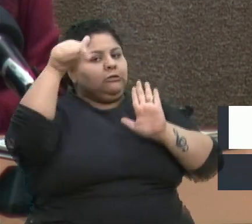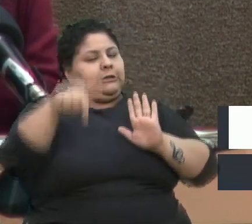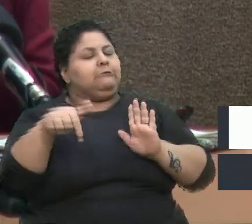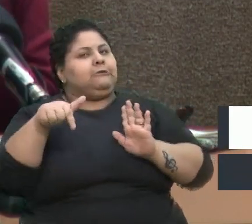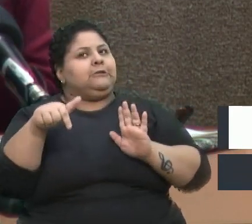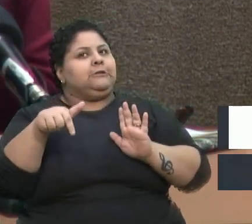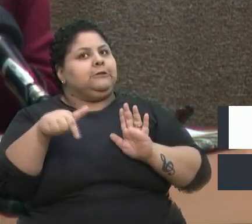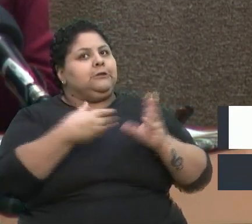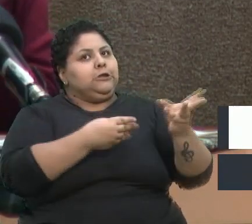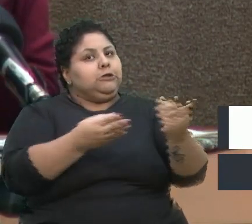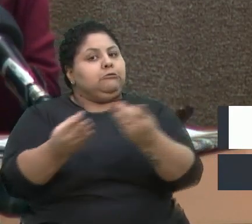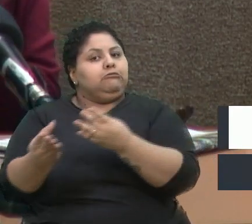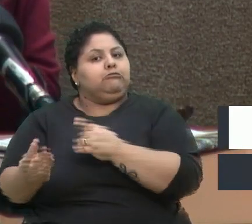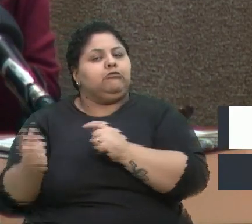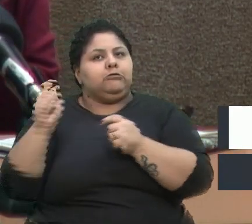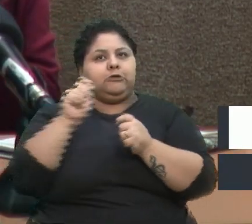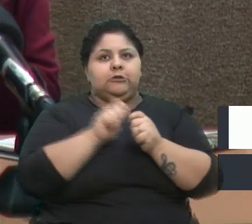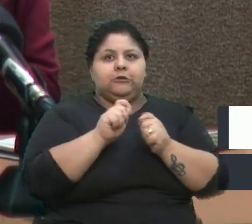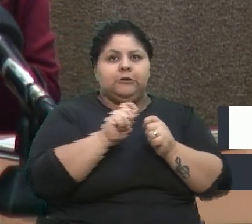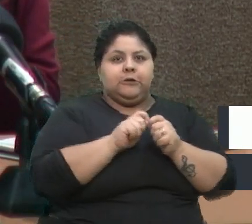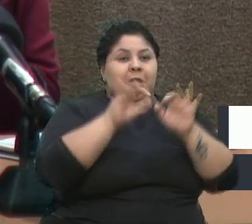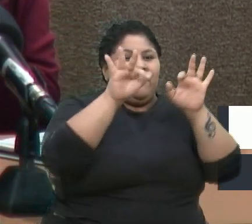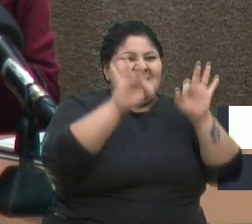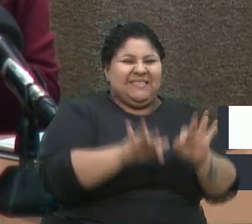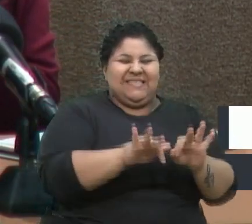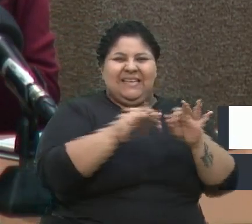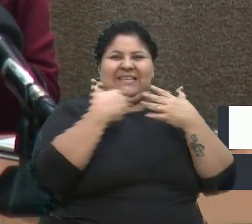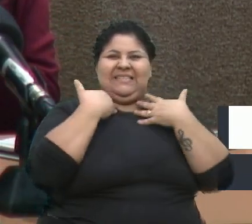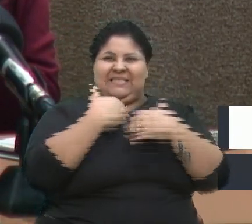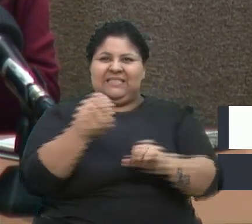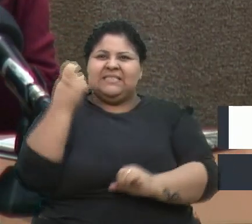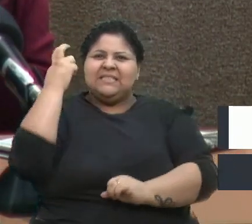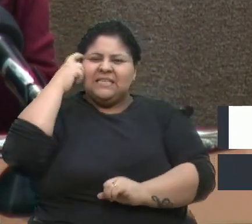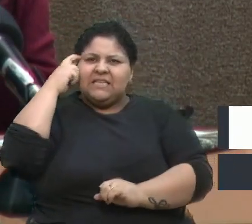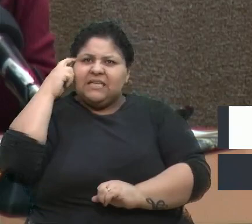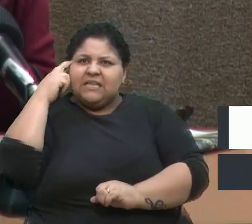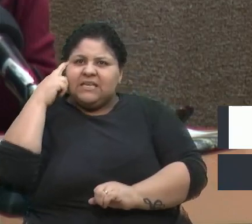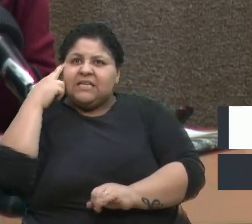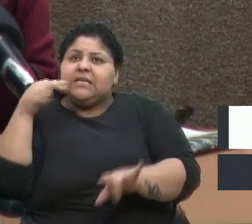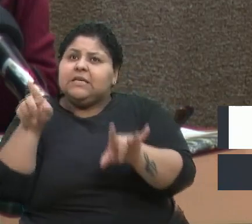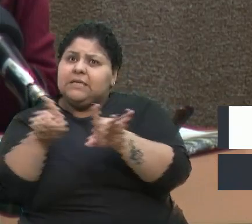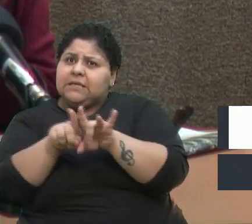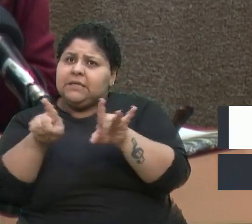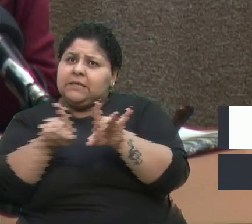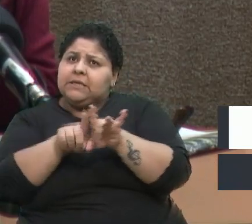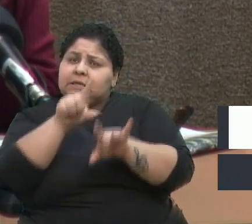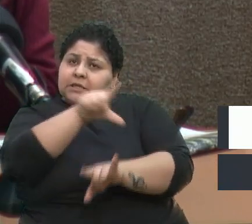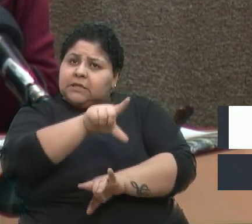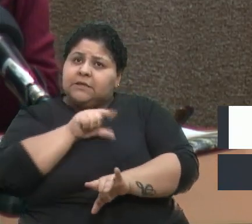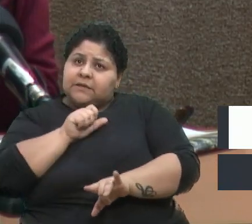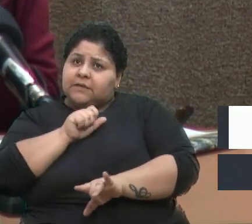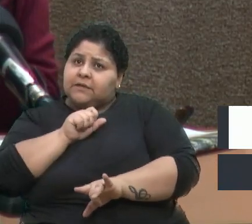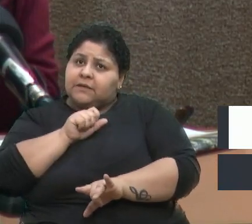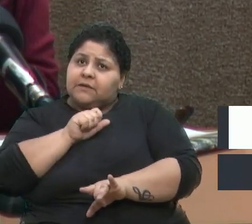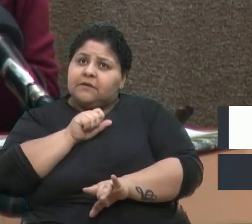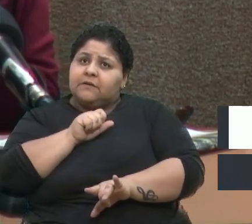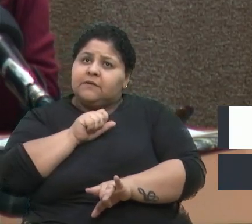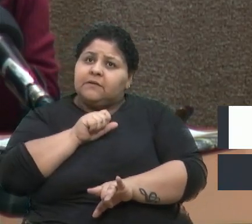Muito se fez para que não existisse mais Secretaria da Cultura, inclusive candidatos que defendiam a extinção da própria SMEL no seu plano de